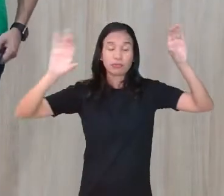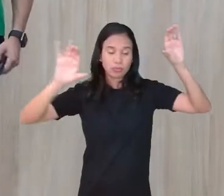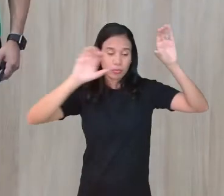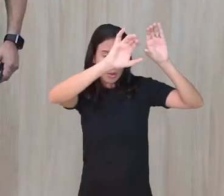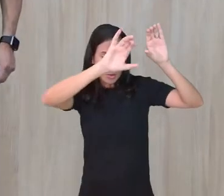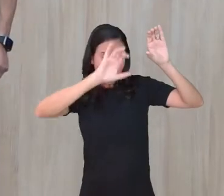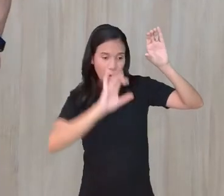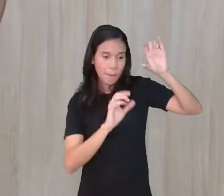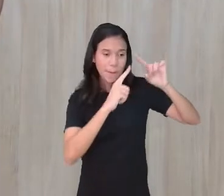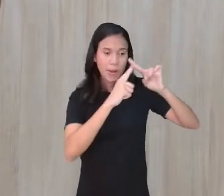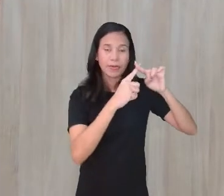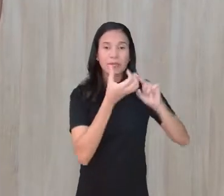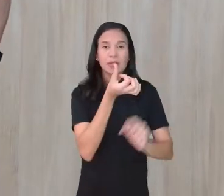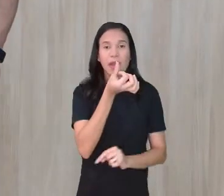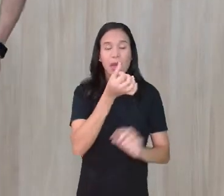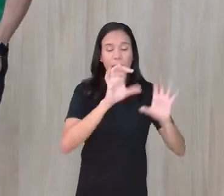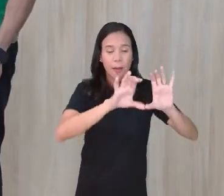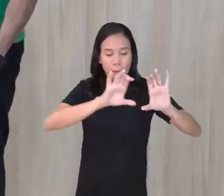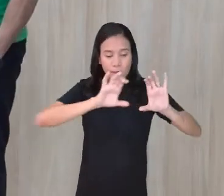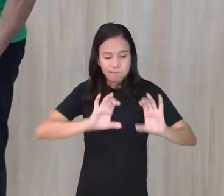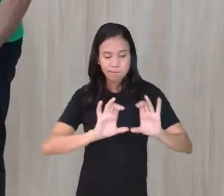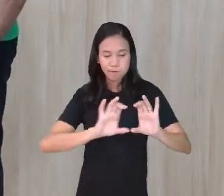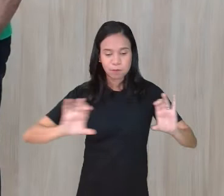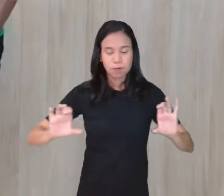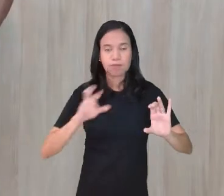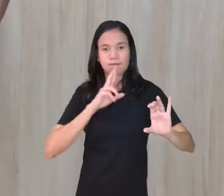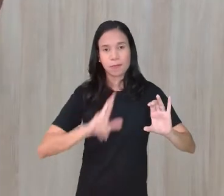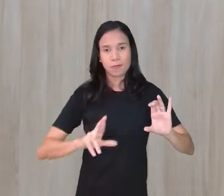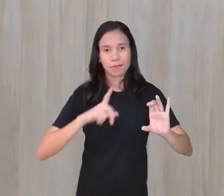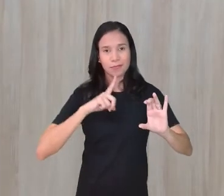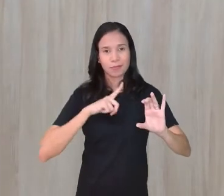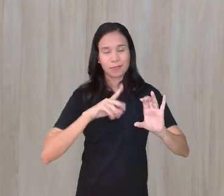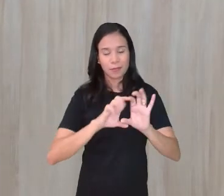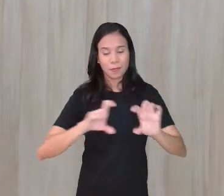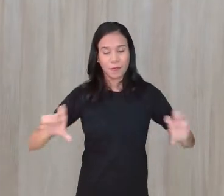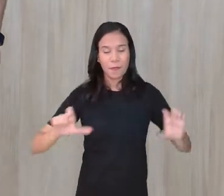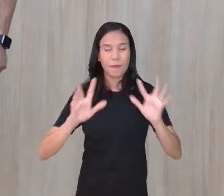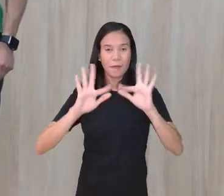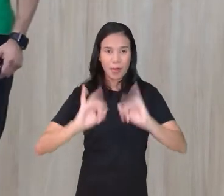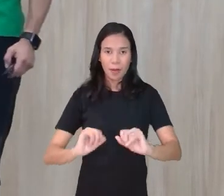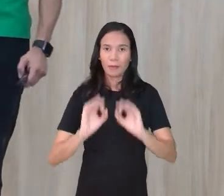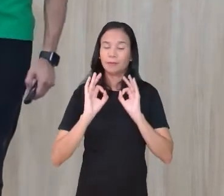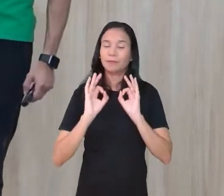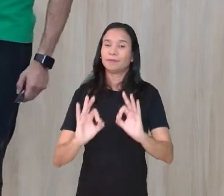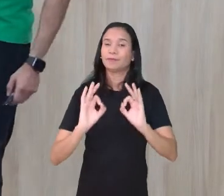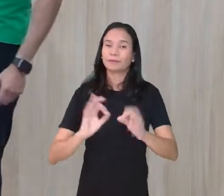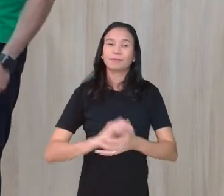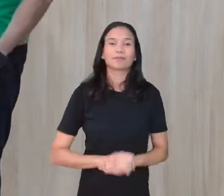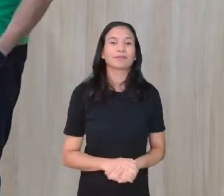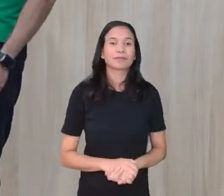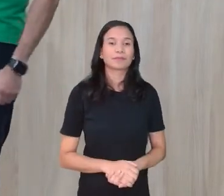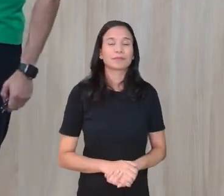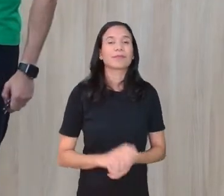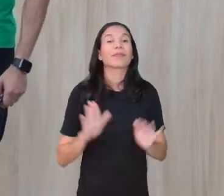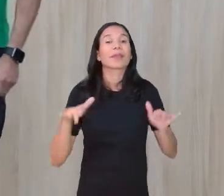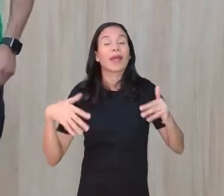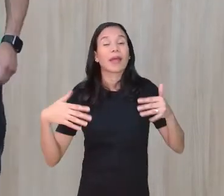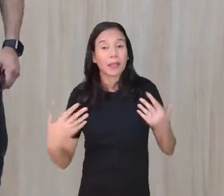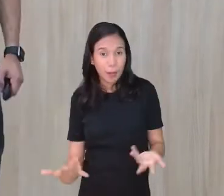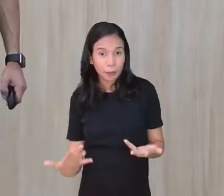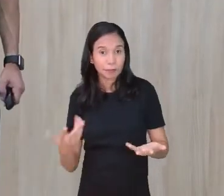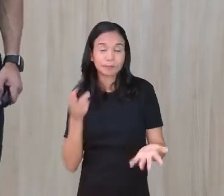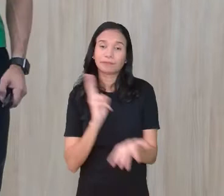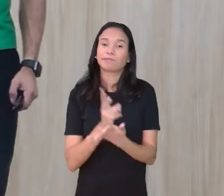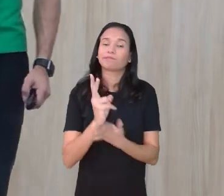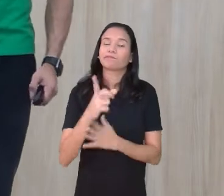eu vou multiplicar ele por 6 para encontrar os valores aí que estão na última linha, certo? Então,